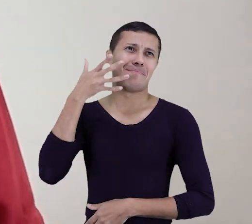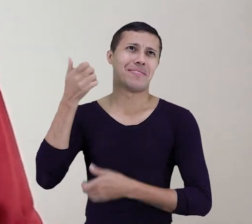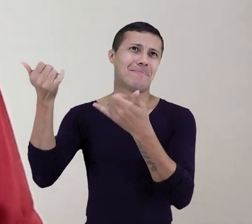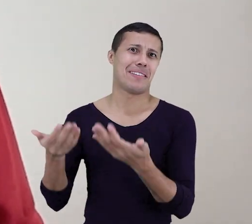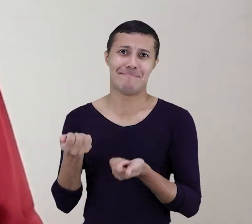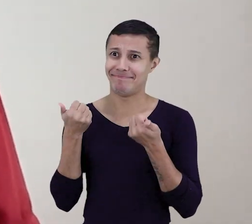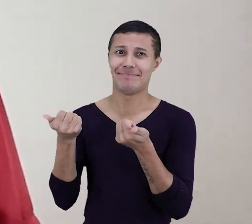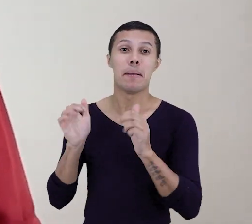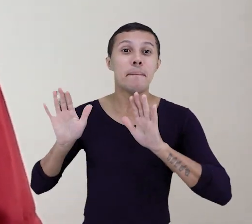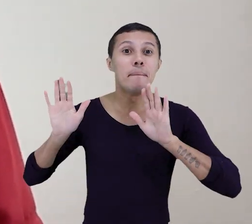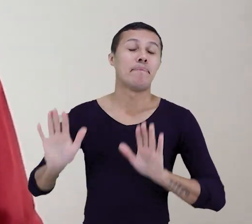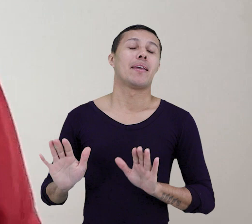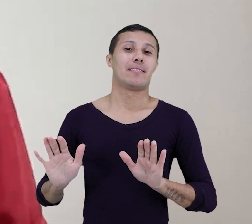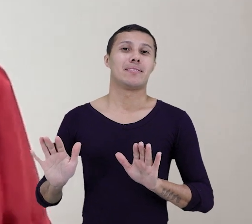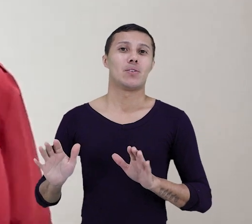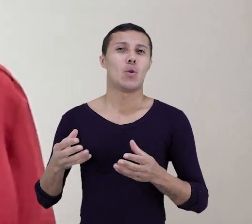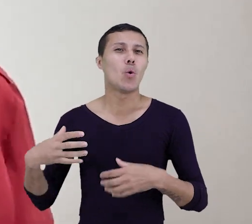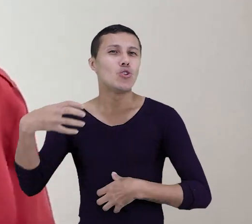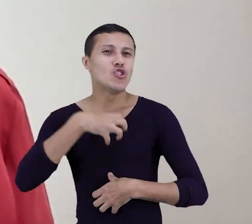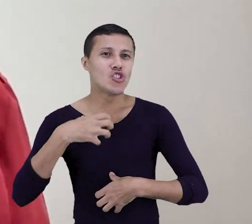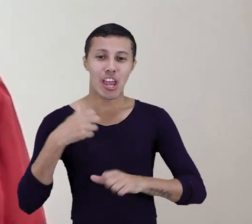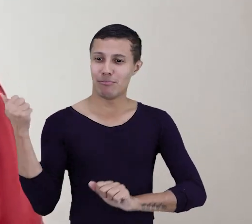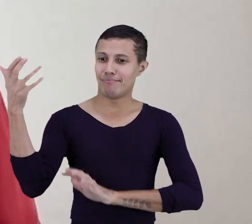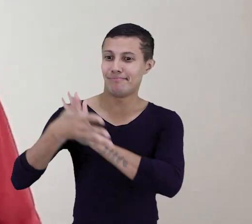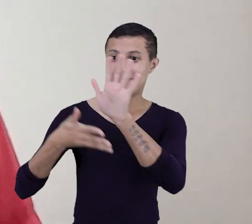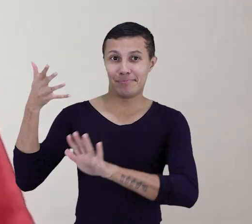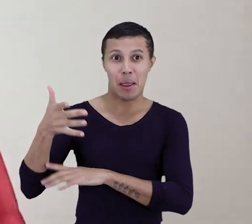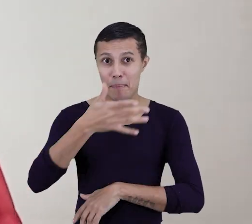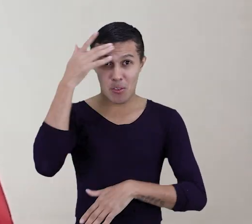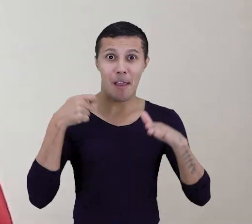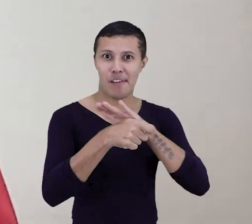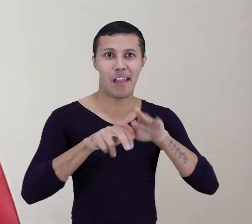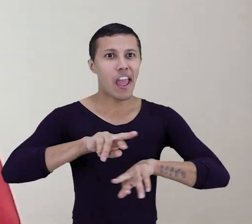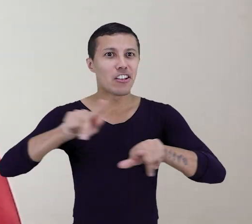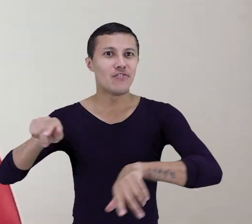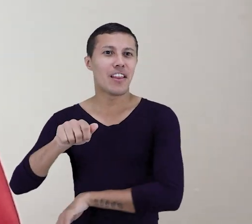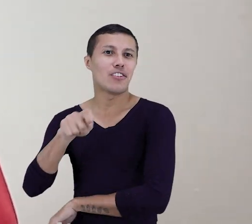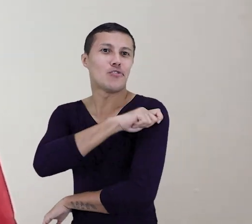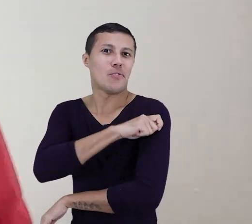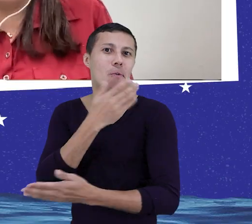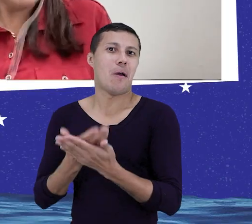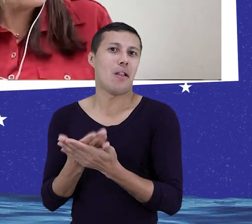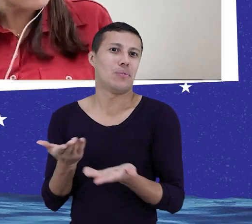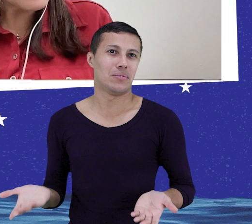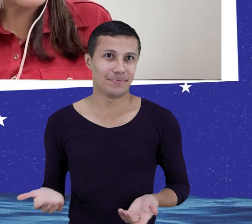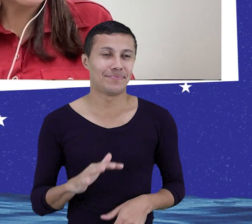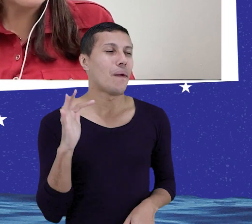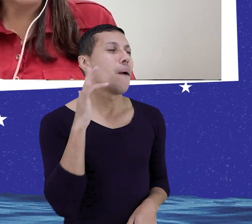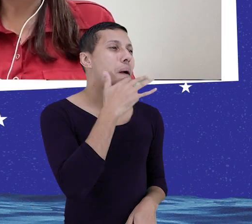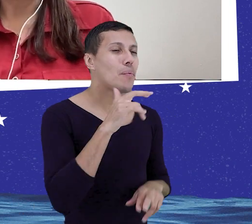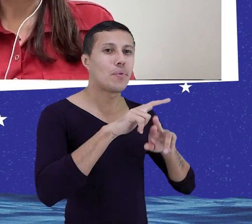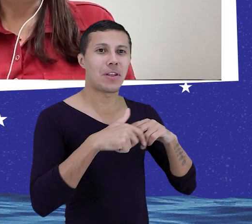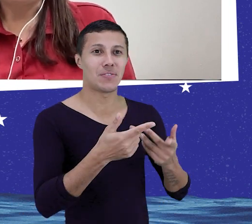é bom, mas a maneira com que você fala para o investidor não é a mesma que você fala com seu aluno. Sem dúvida. É que